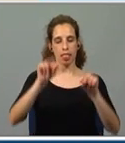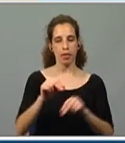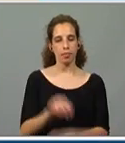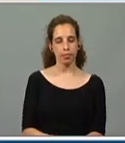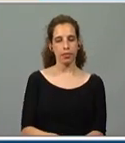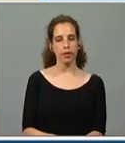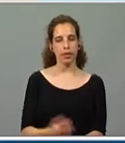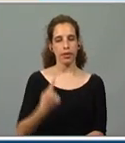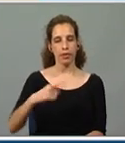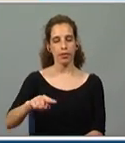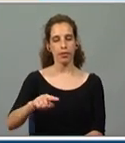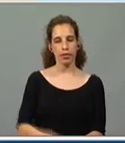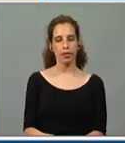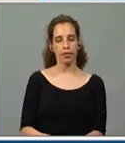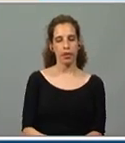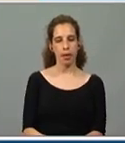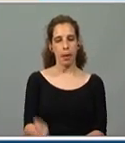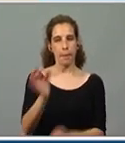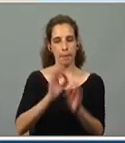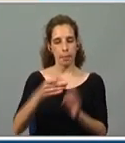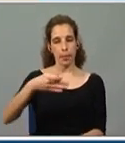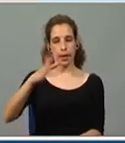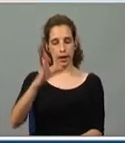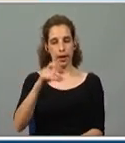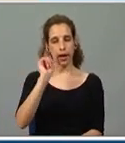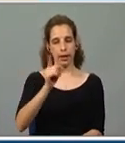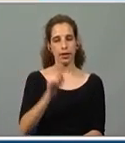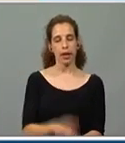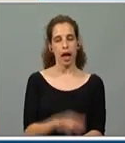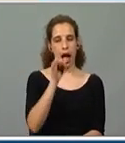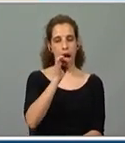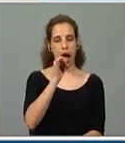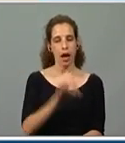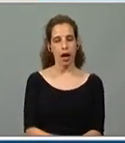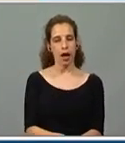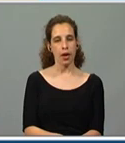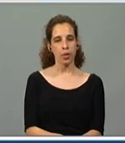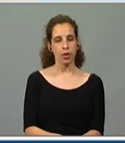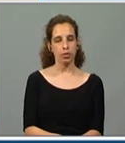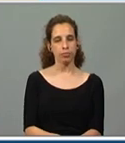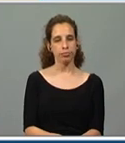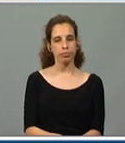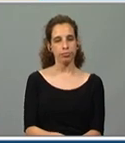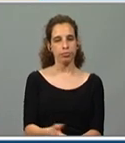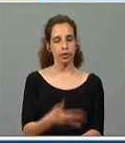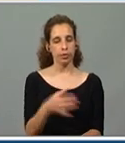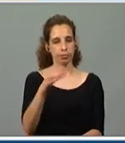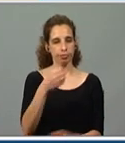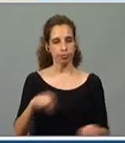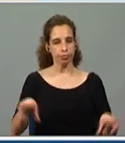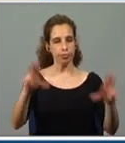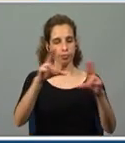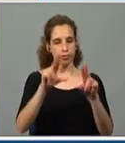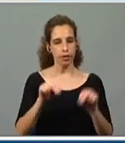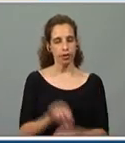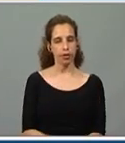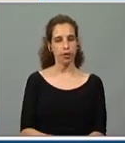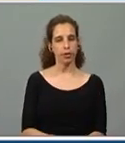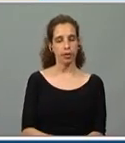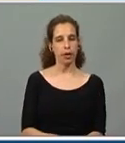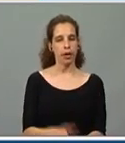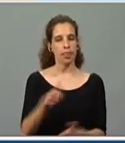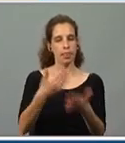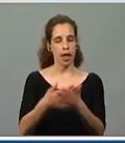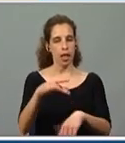é encaminhada para a desinfecção e ajuste de pH. Nesta etapa, a água é submetida à desinfecção com o objetivo de eliminar micro-organismos